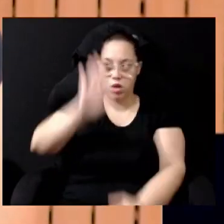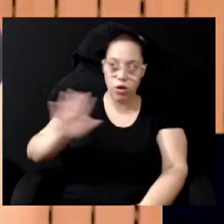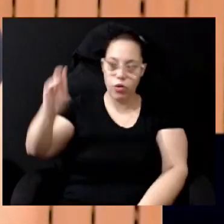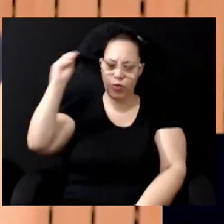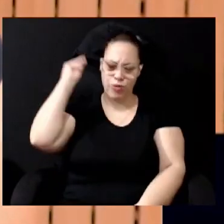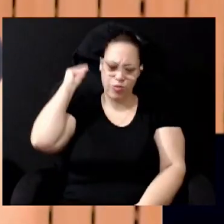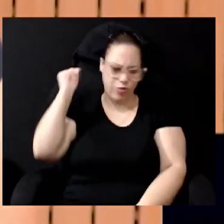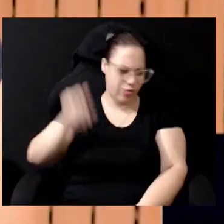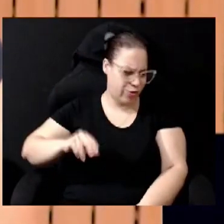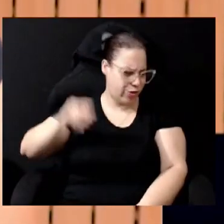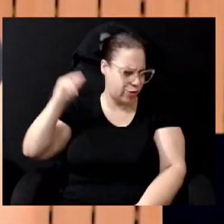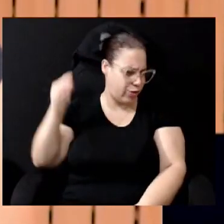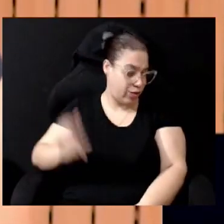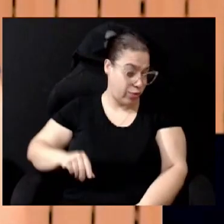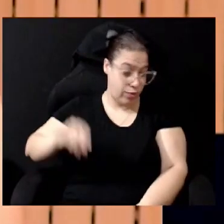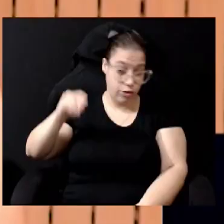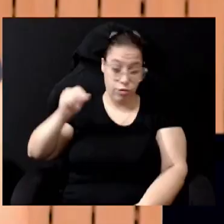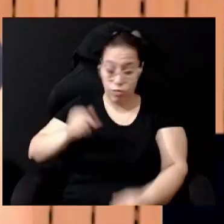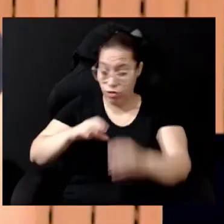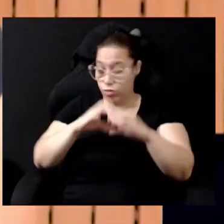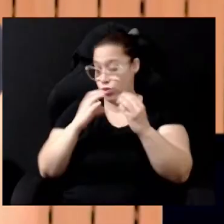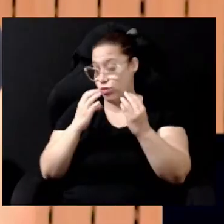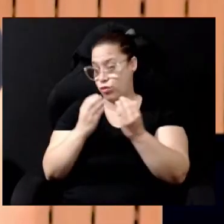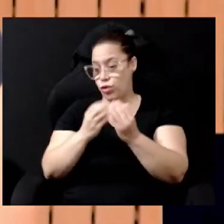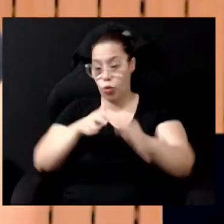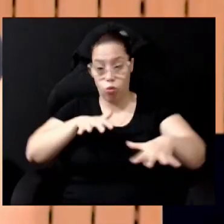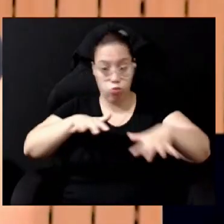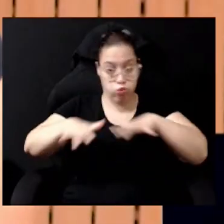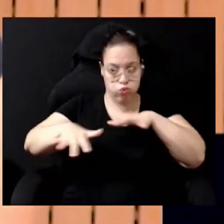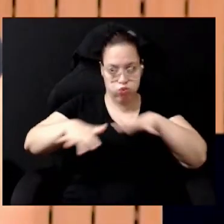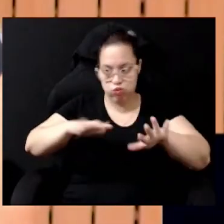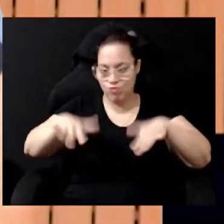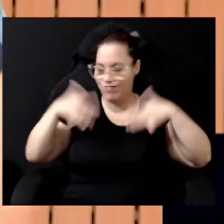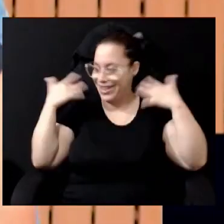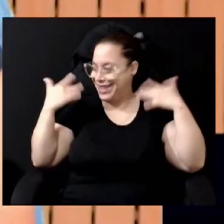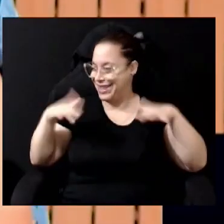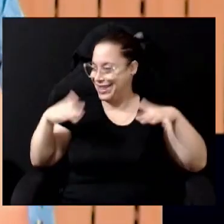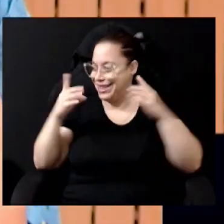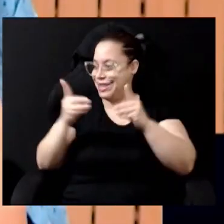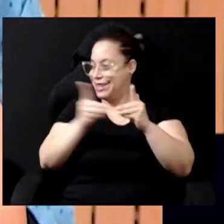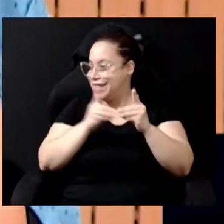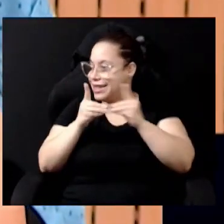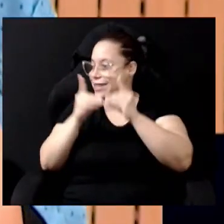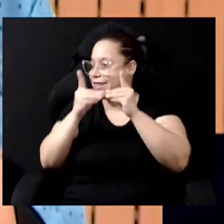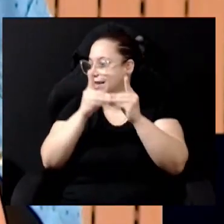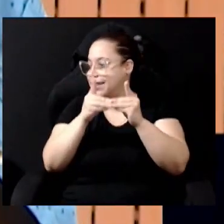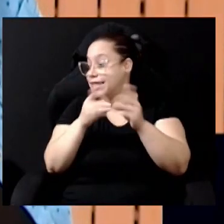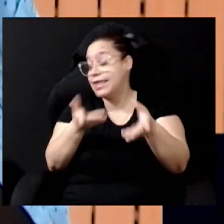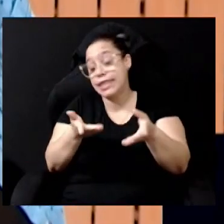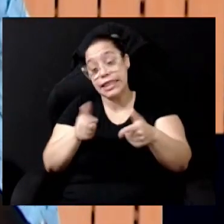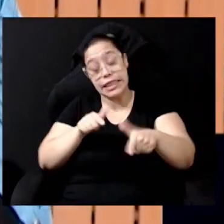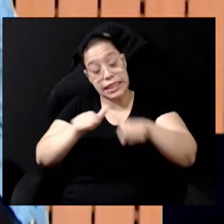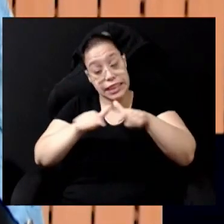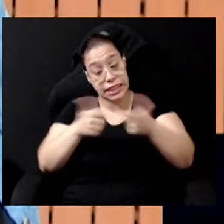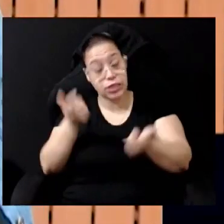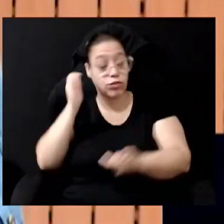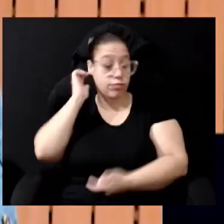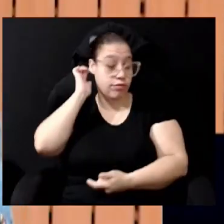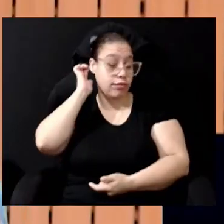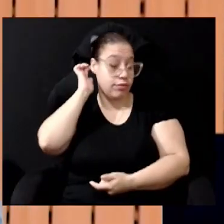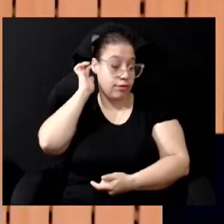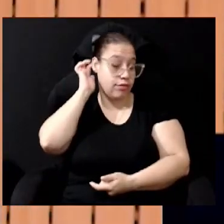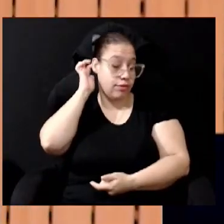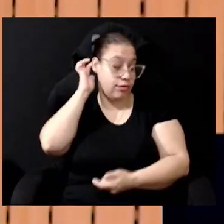víamos o Congresso Nacional se movimentar tanto para atender uma demanda da classe trabalhadora. É uma pauta que